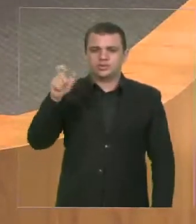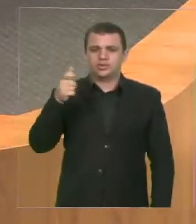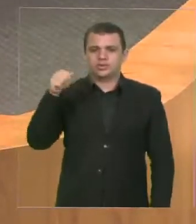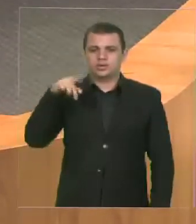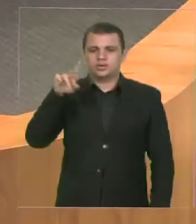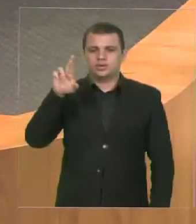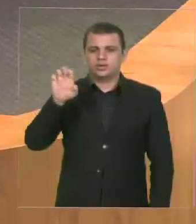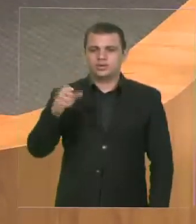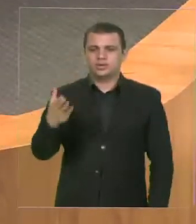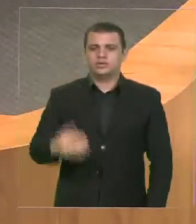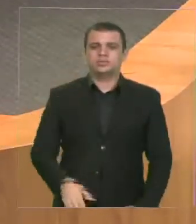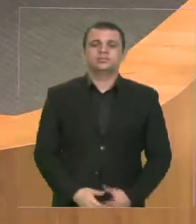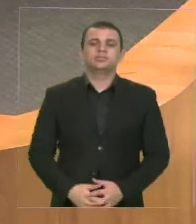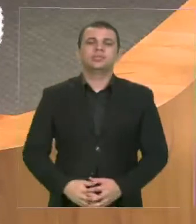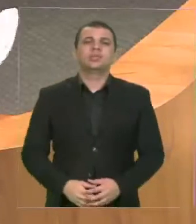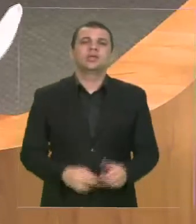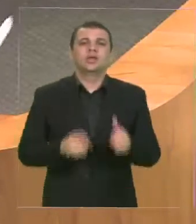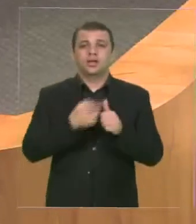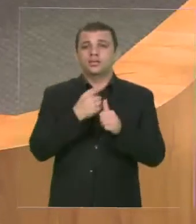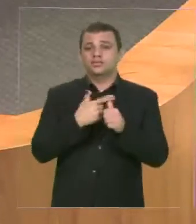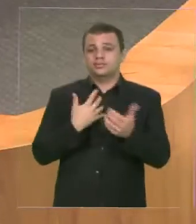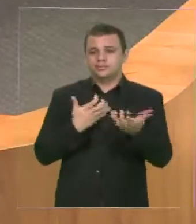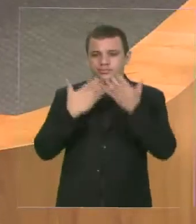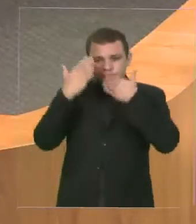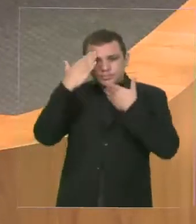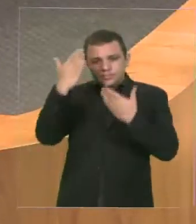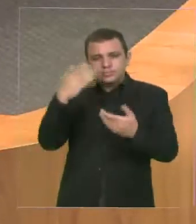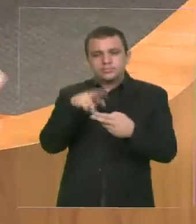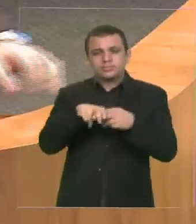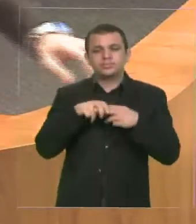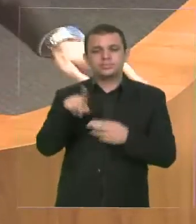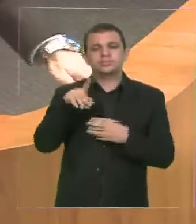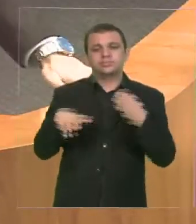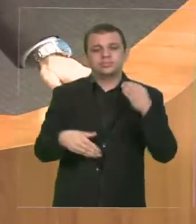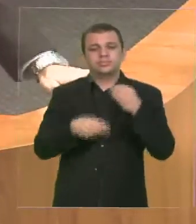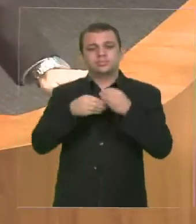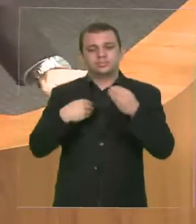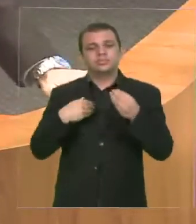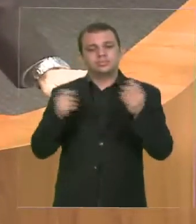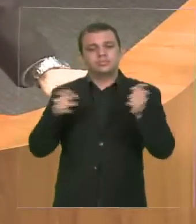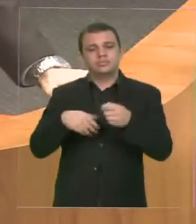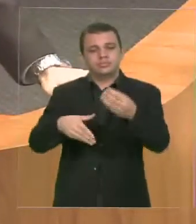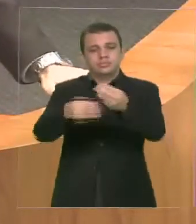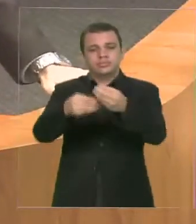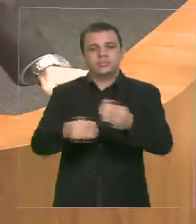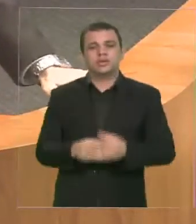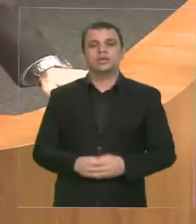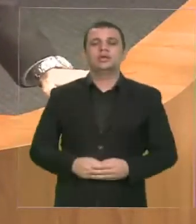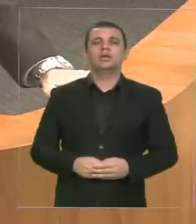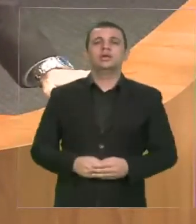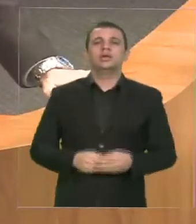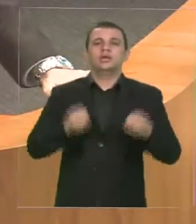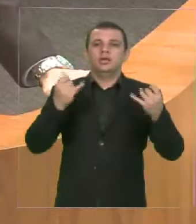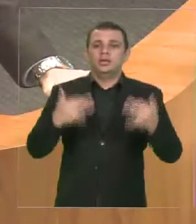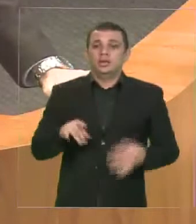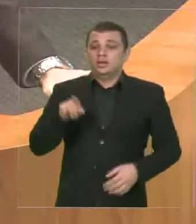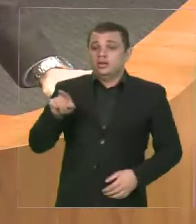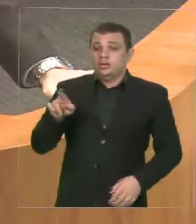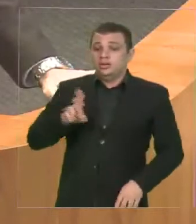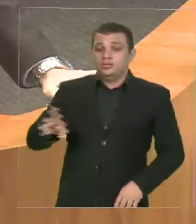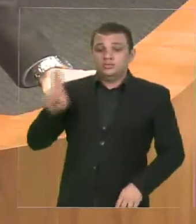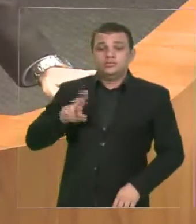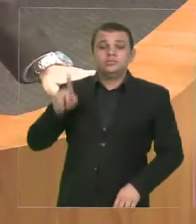Primeiro, quero agradecer a parte que Vossa Excelência me concede. E quando Vossa Excelência disse que o que eles sabem fazer é o mais asfalto, e diga-se